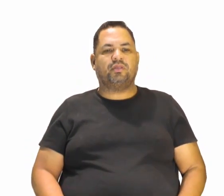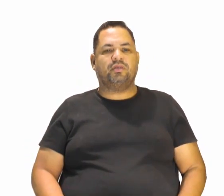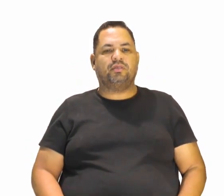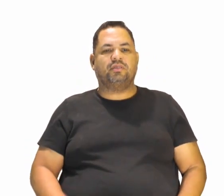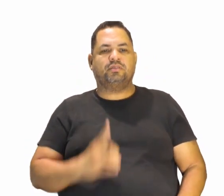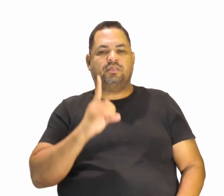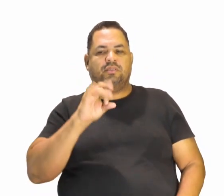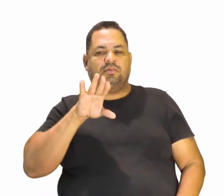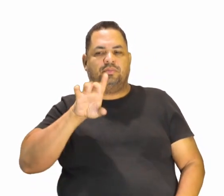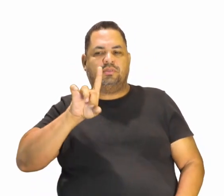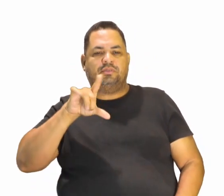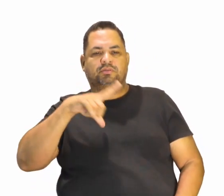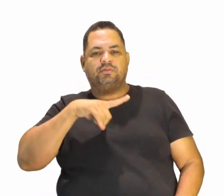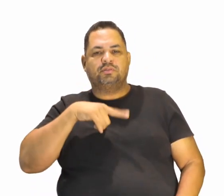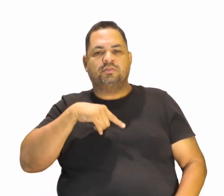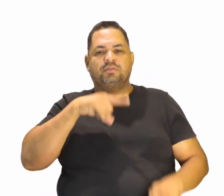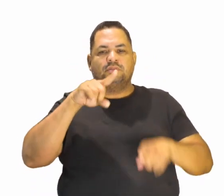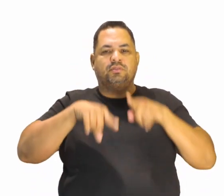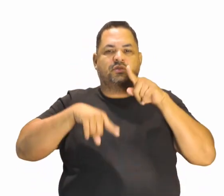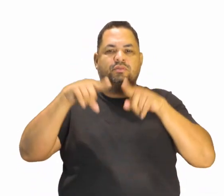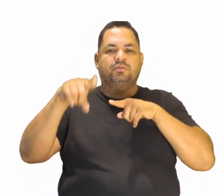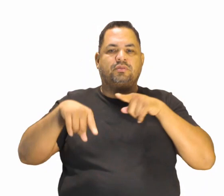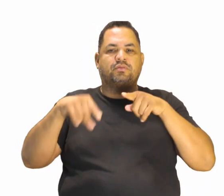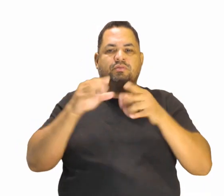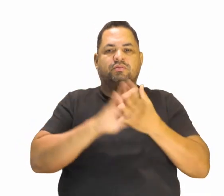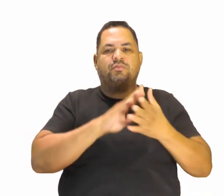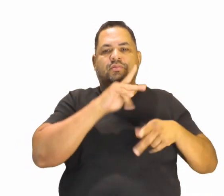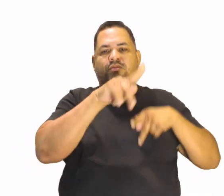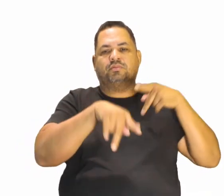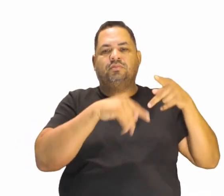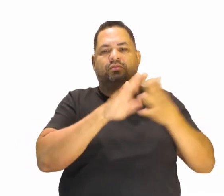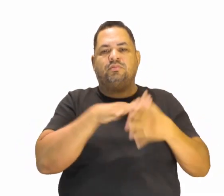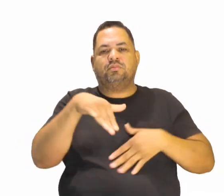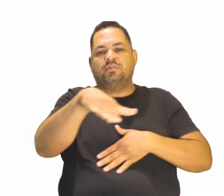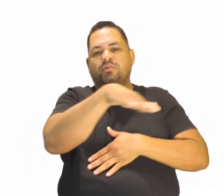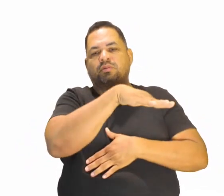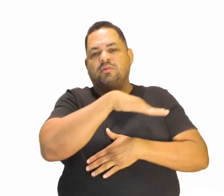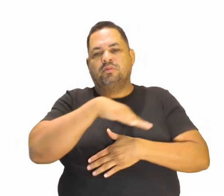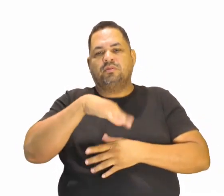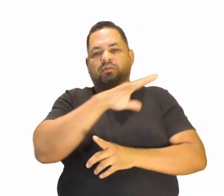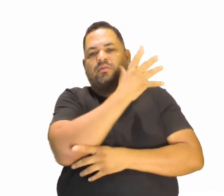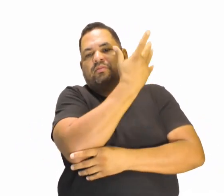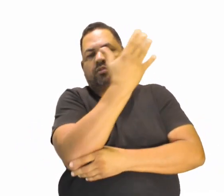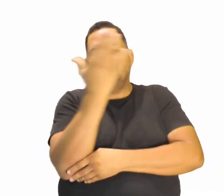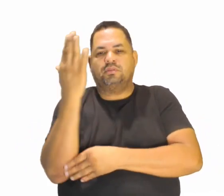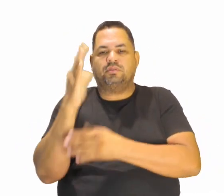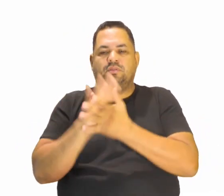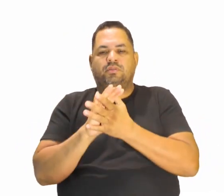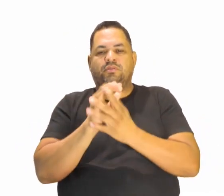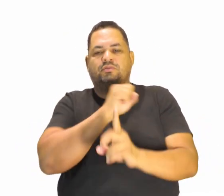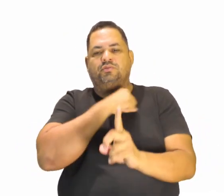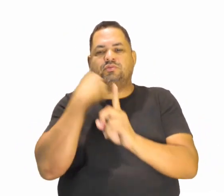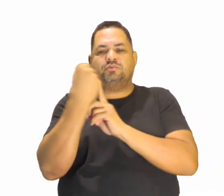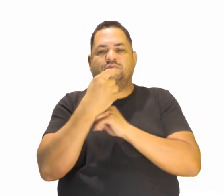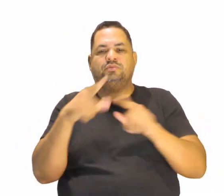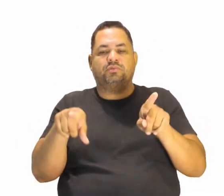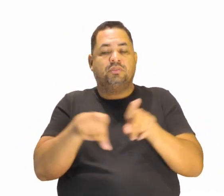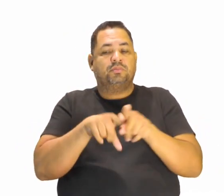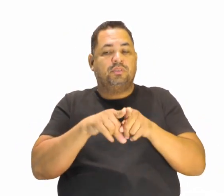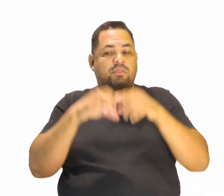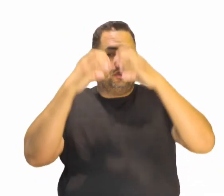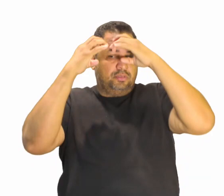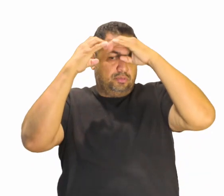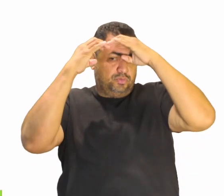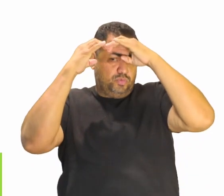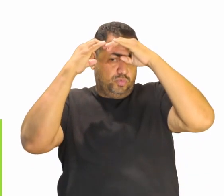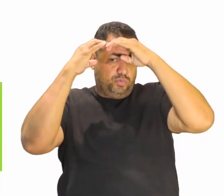Que existem variáveis demográficas, ambientais, social e cognitivas também, a serem ressaltadas aqui. Quando a